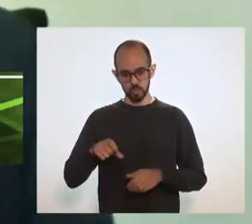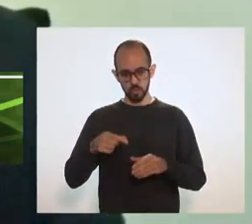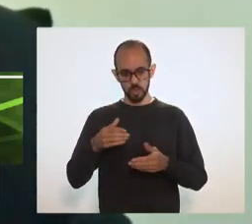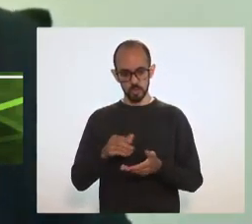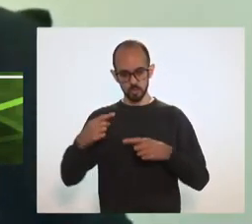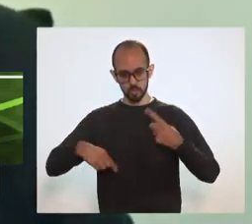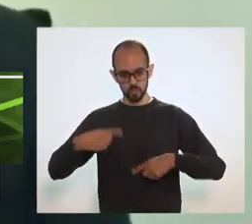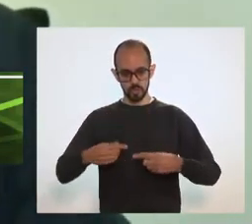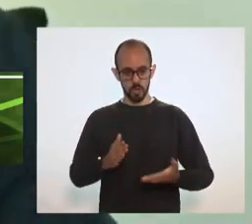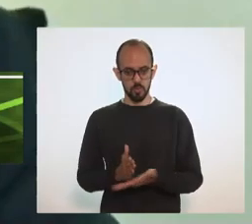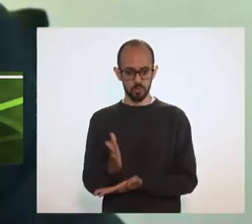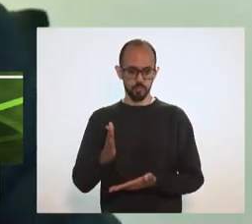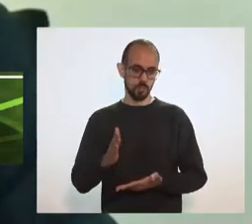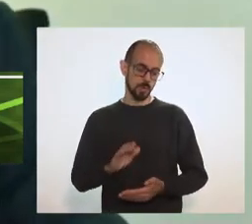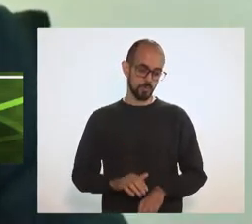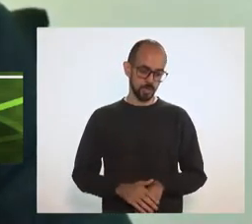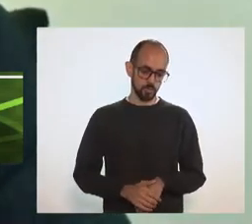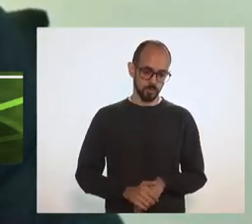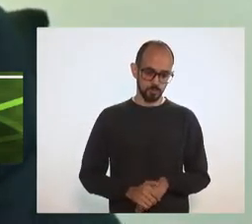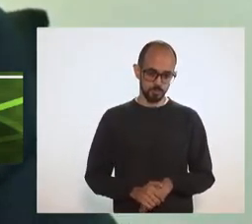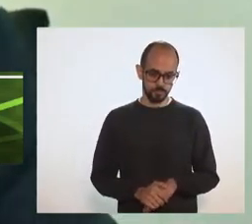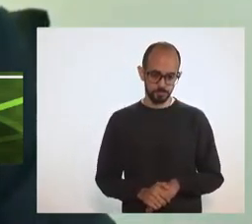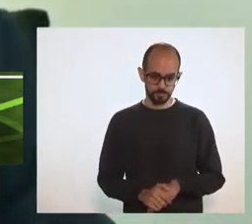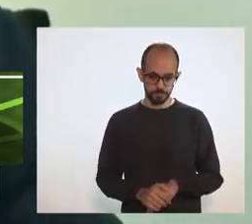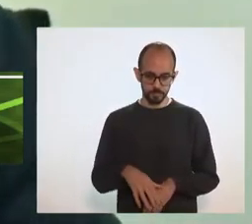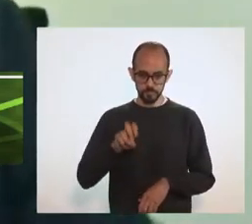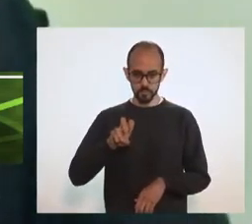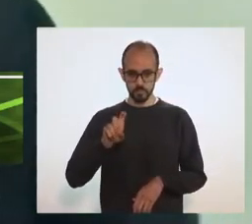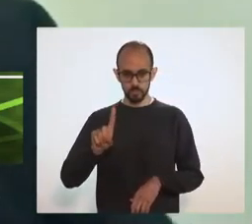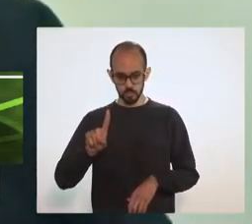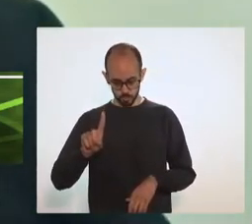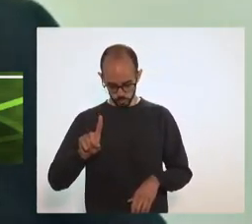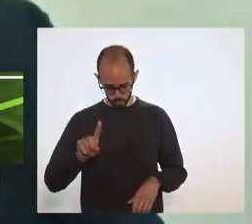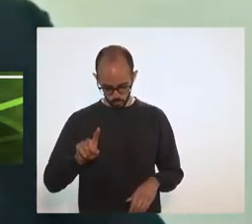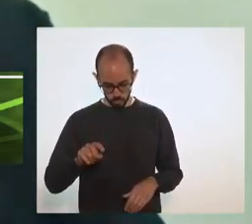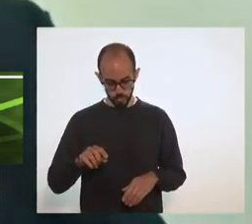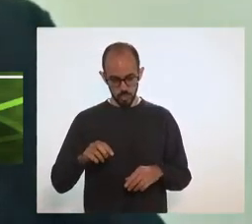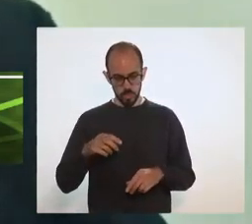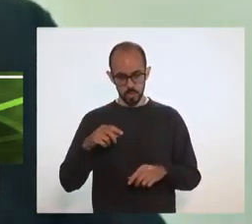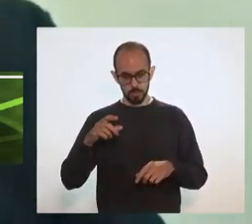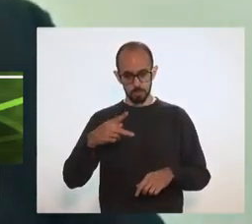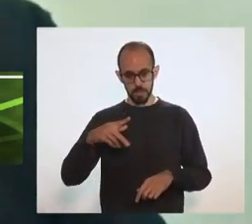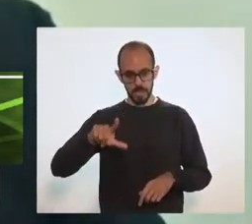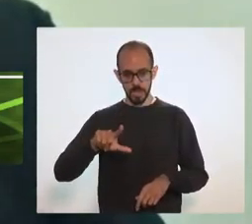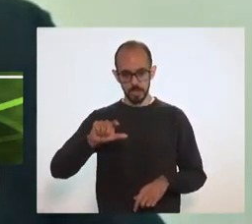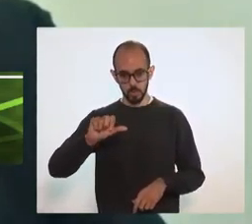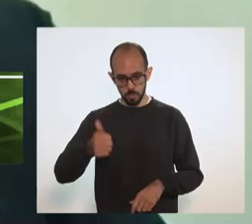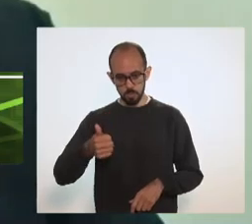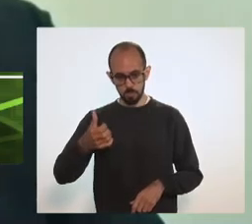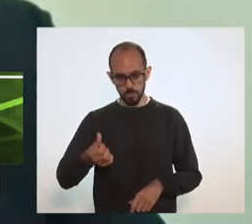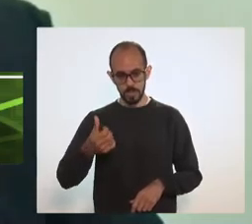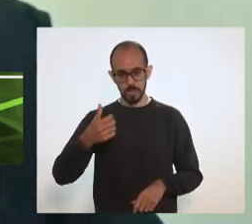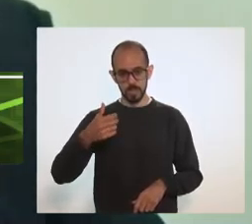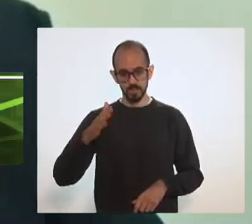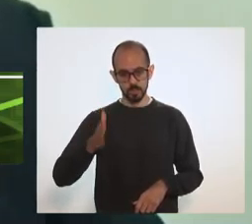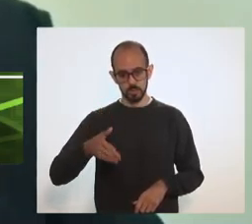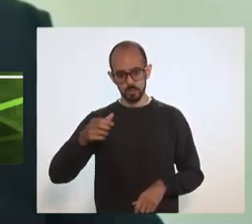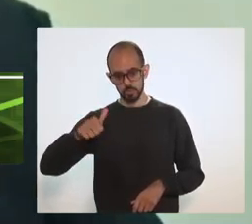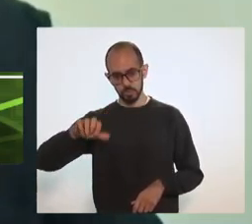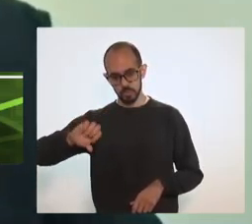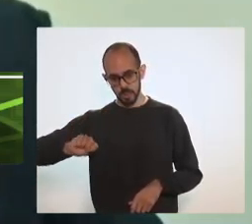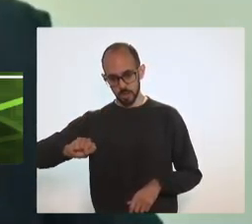Projeto de lei 481-2019, autoria do deputado Renato Cozzolino, parecer pela prejudicabilidade pela lei 8136 de 22 de outubro de